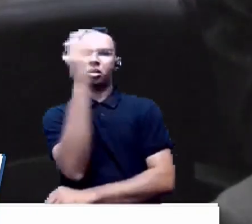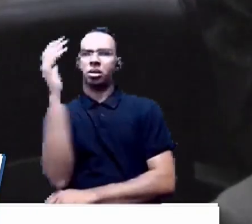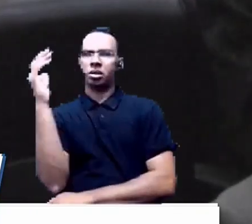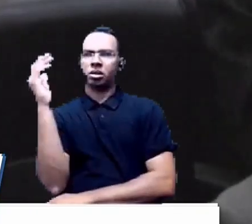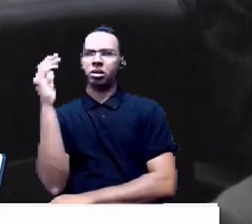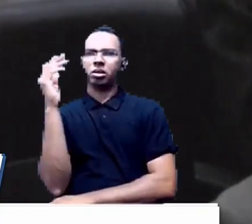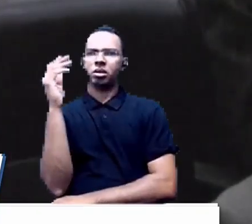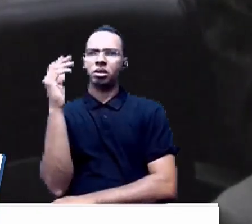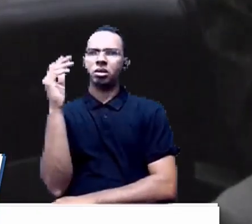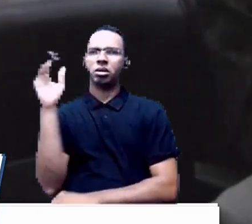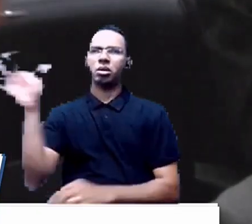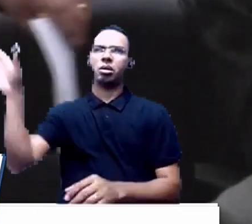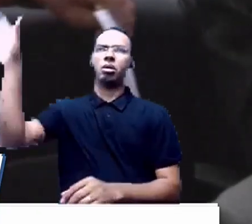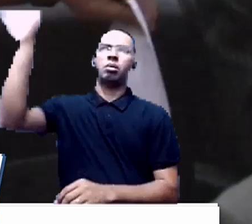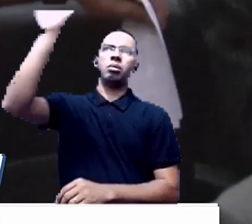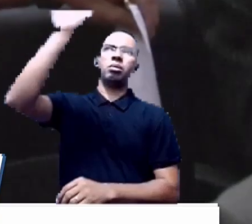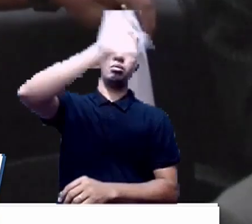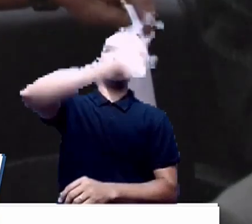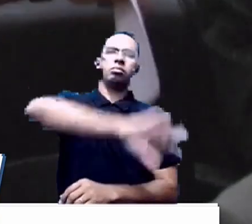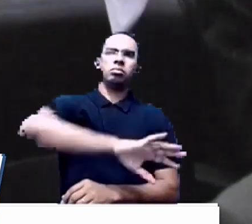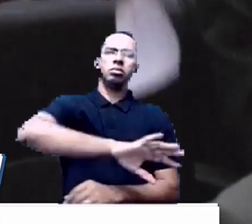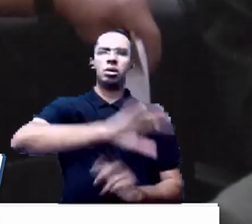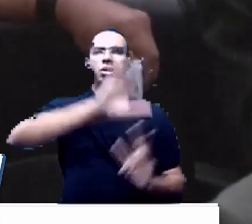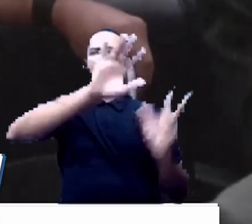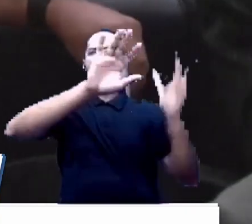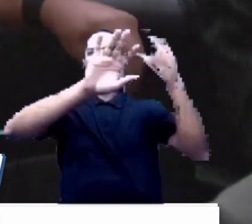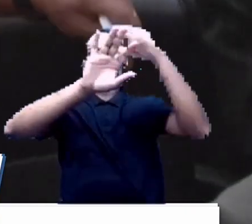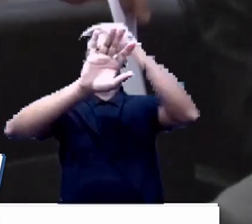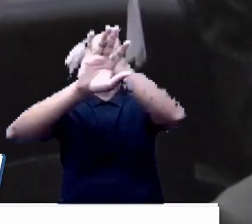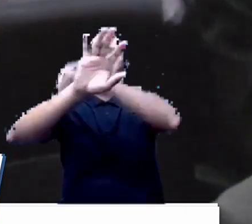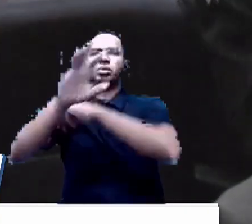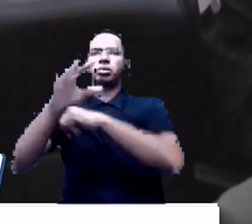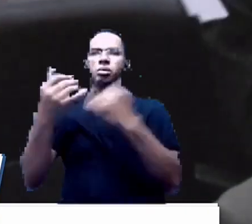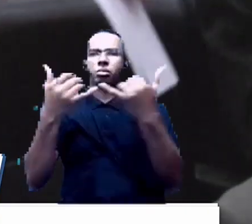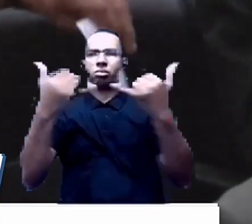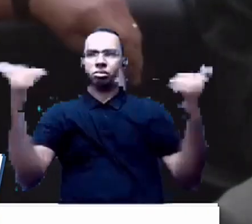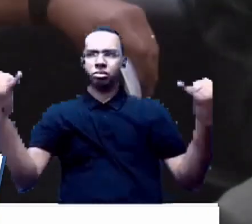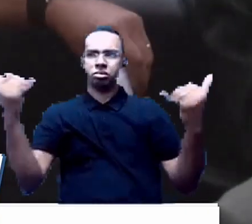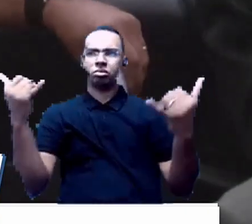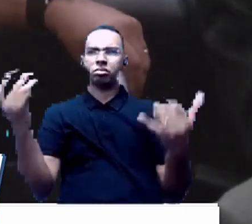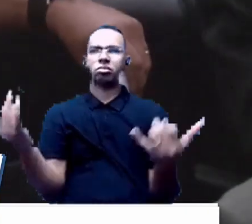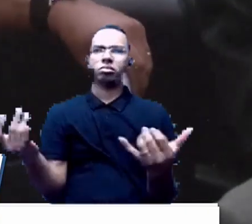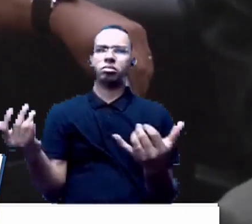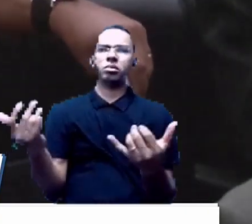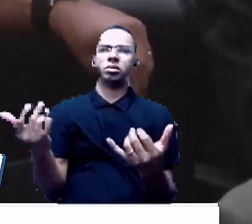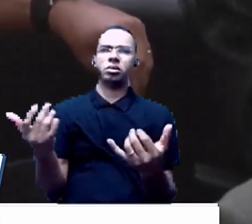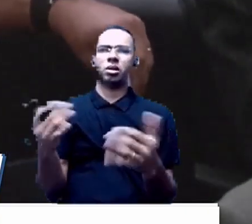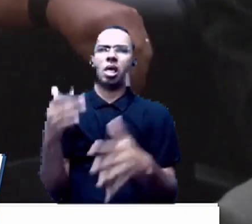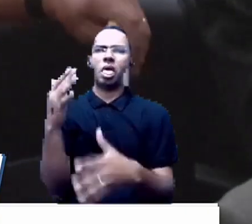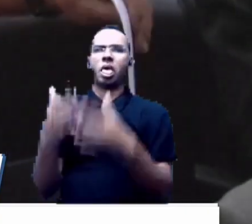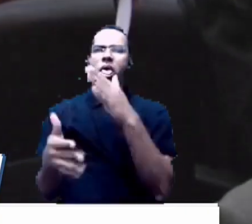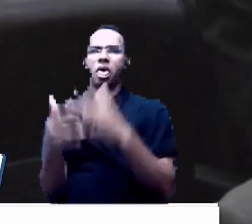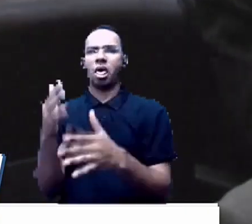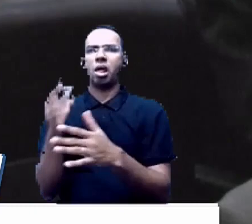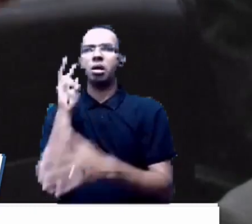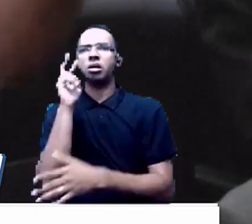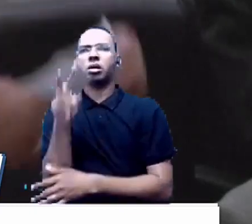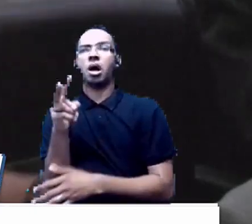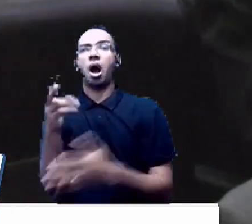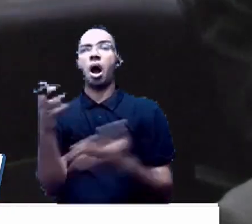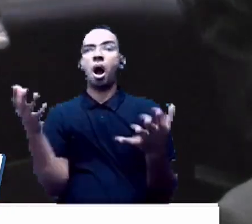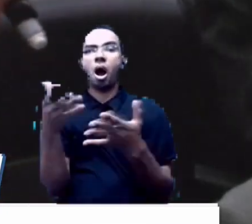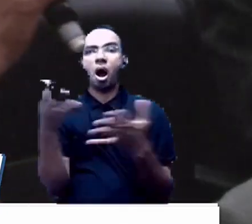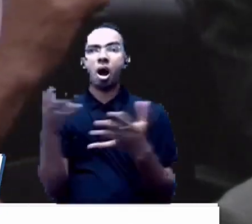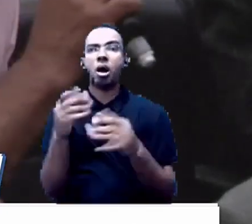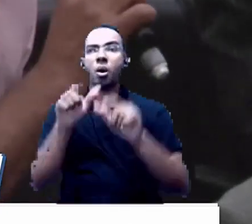estão passando assim nos fios, sabe? Umas árvores que atrapalhavam a gente enxergar. Aquele agora está